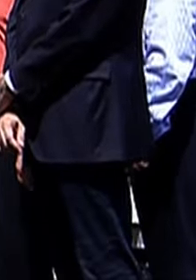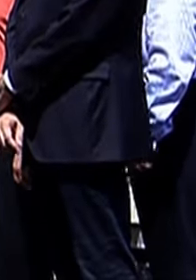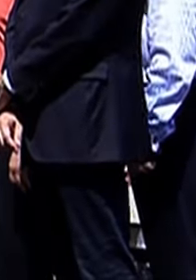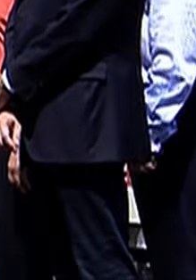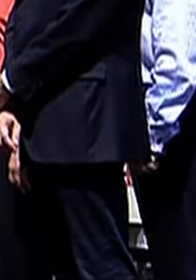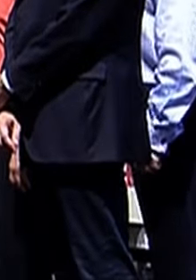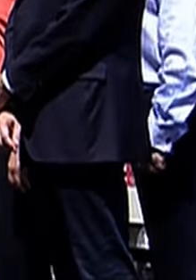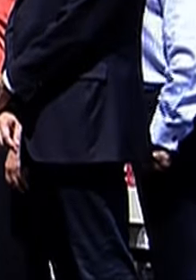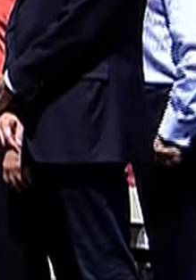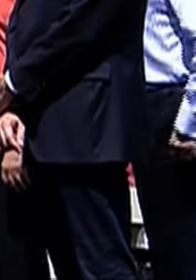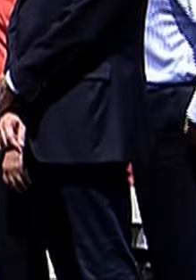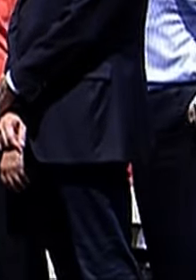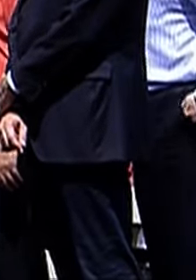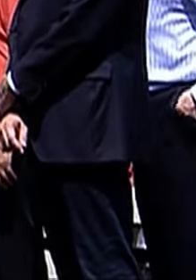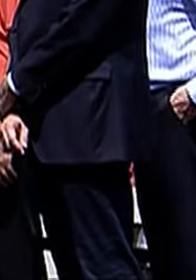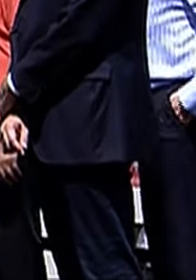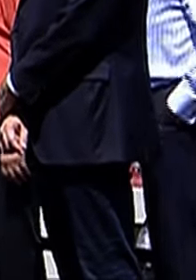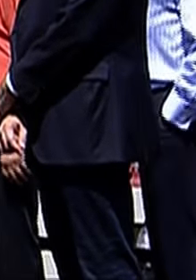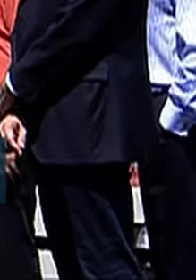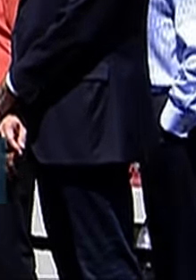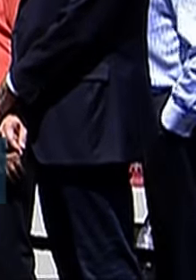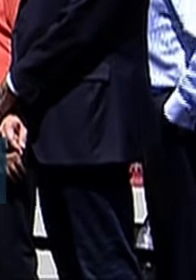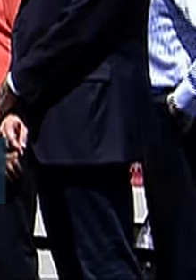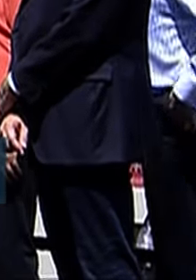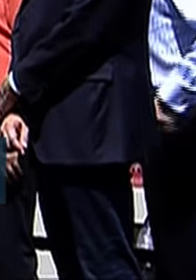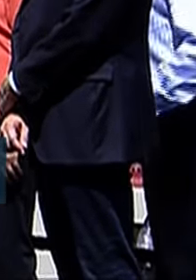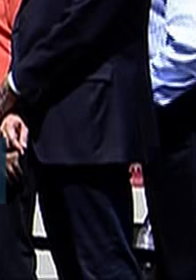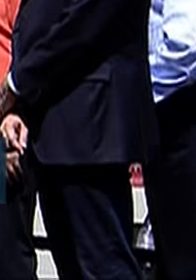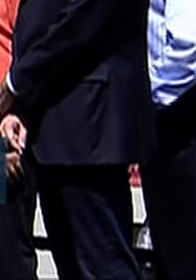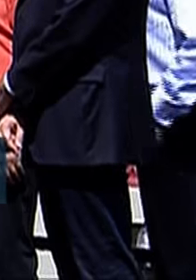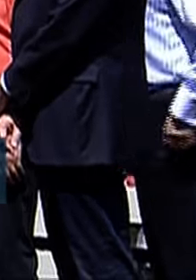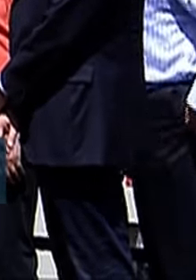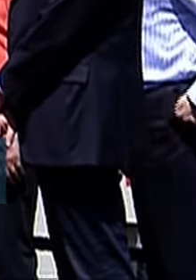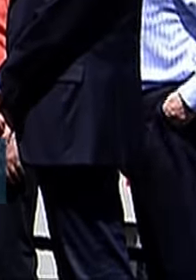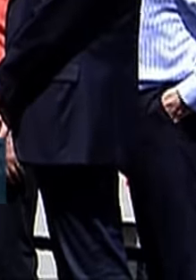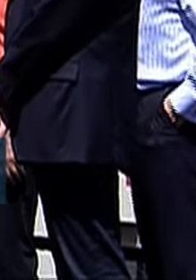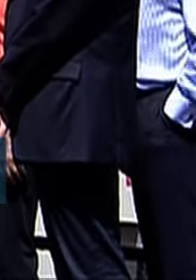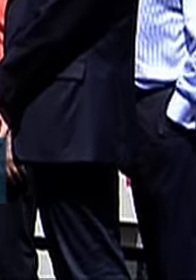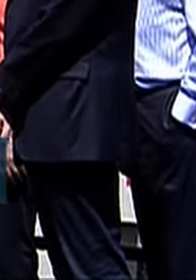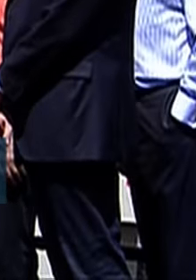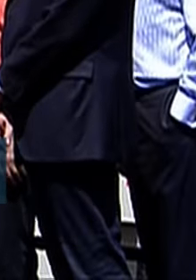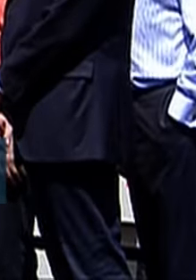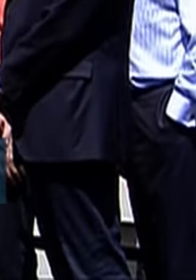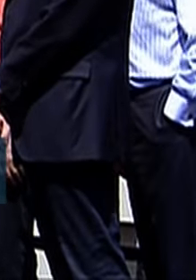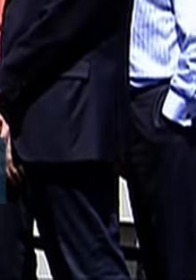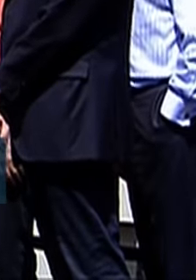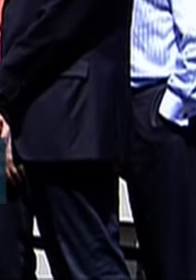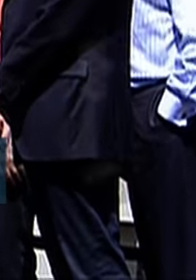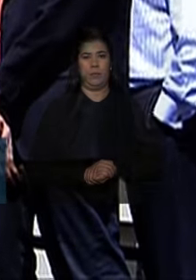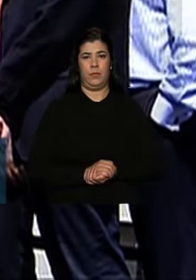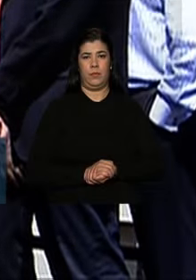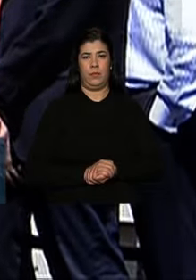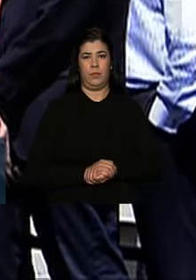As autoridades retornam ao palco para darmos prosseguimento à cerimônia.